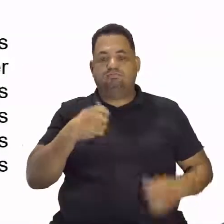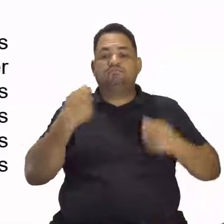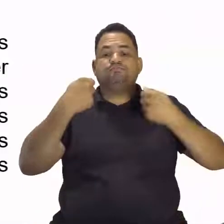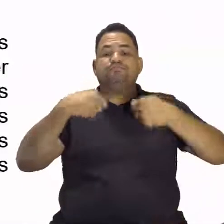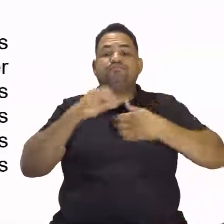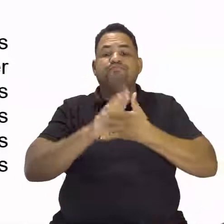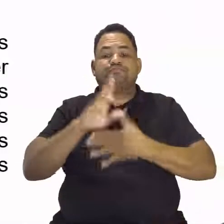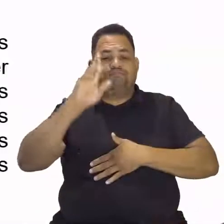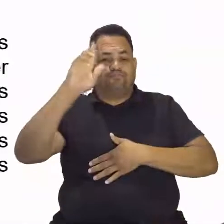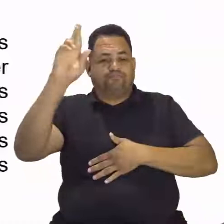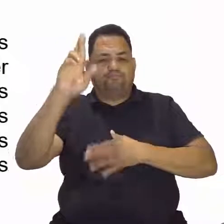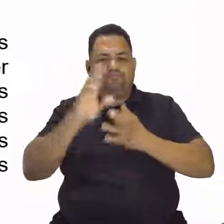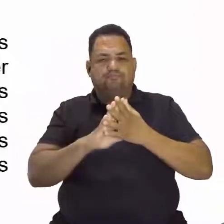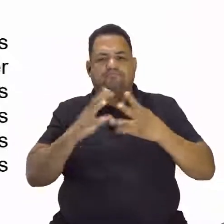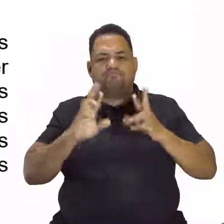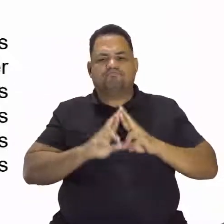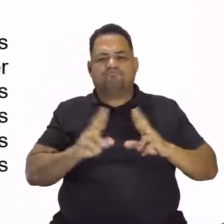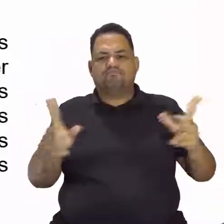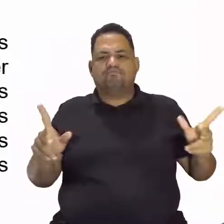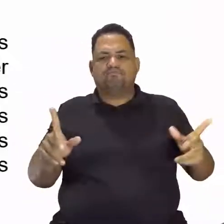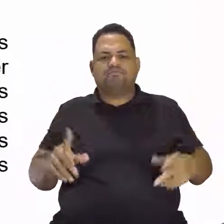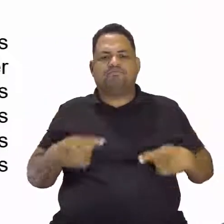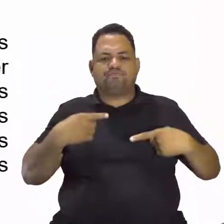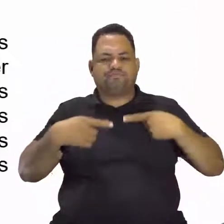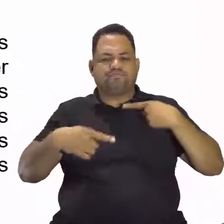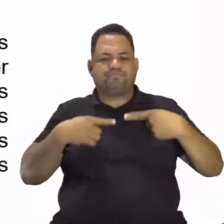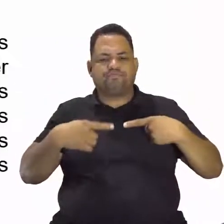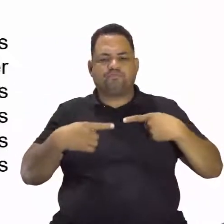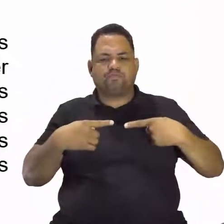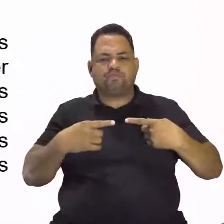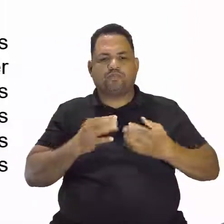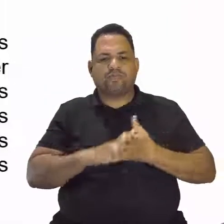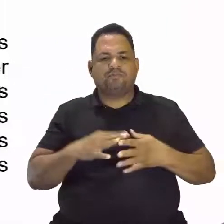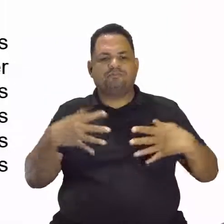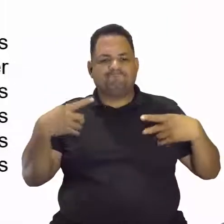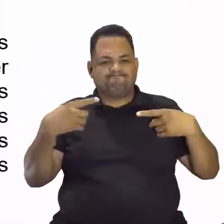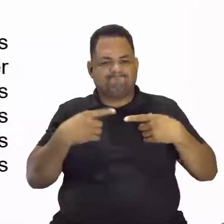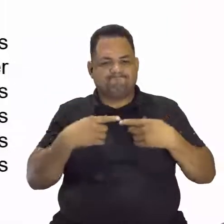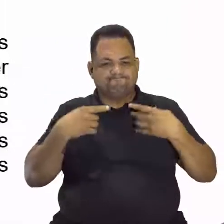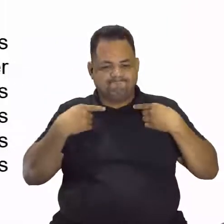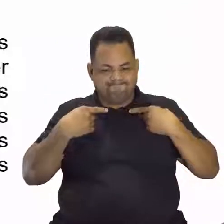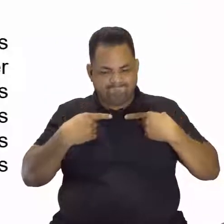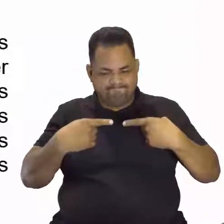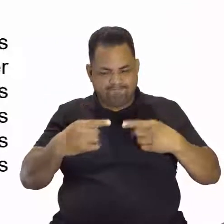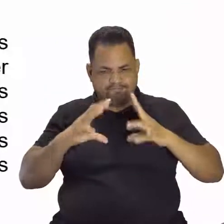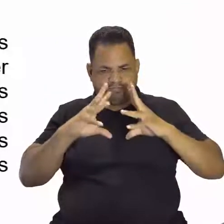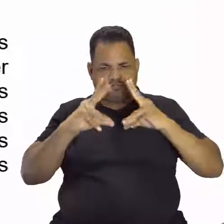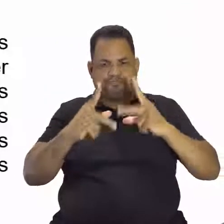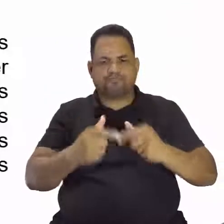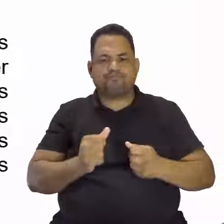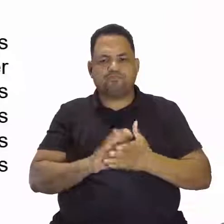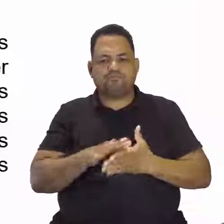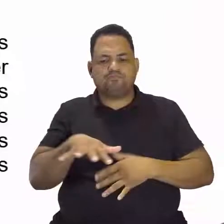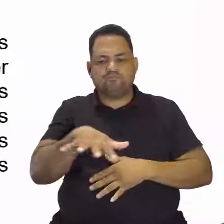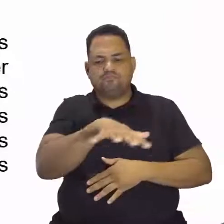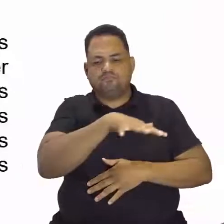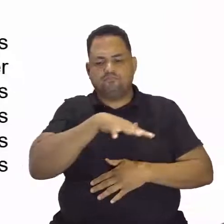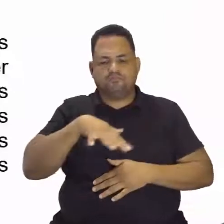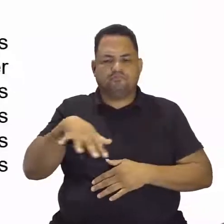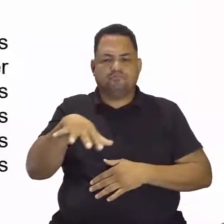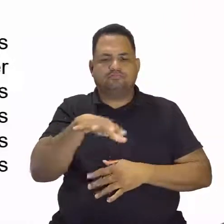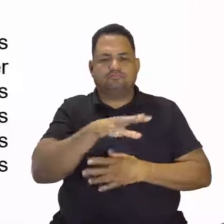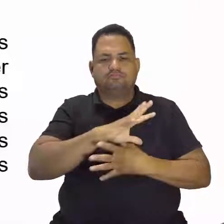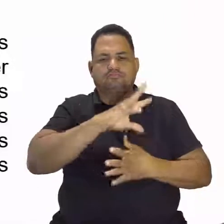as dicotomias, todos os conflitos, tudo que permeia esse cenário da